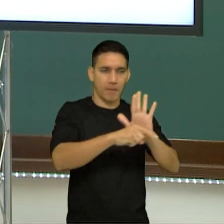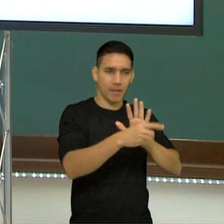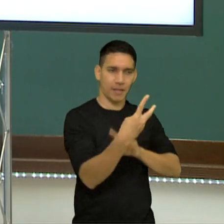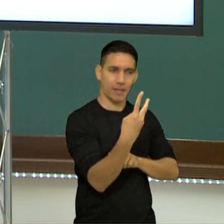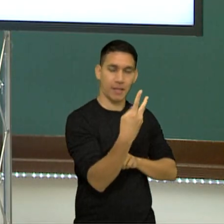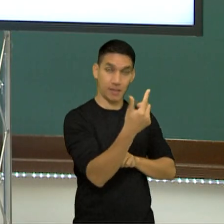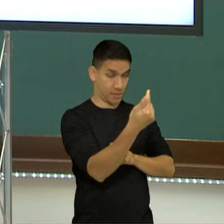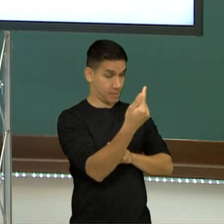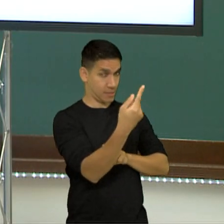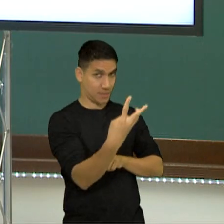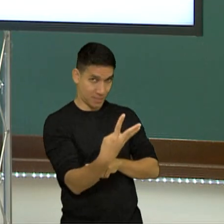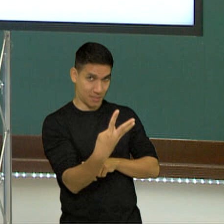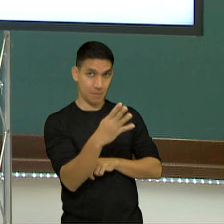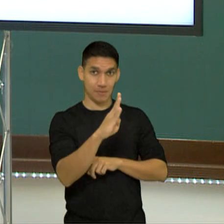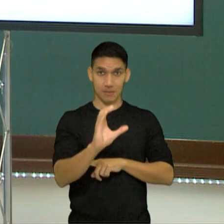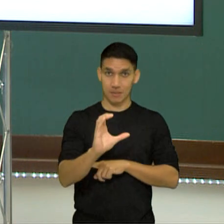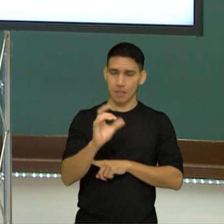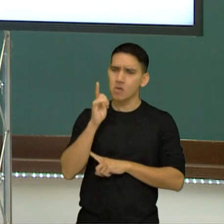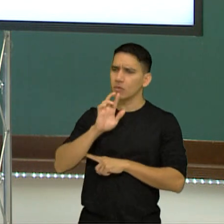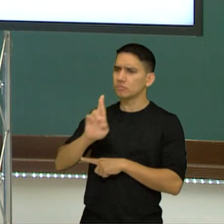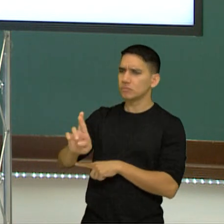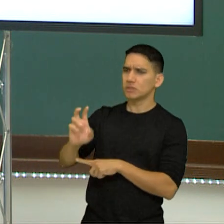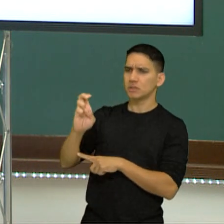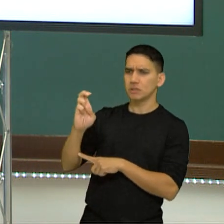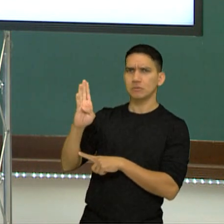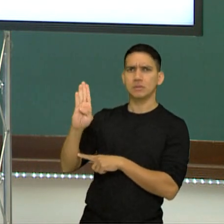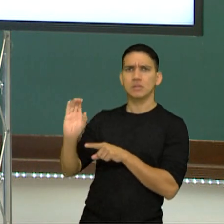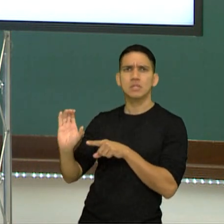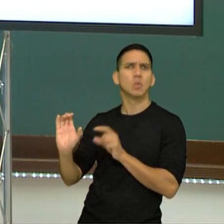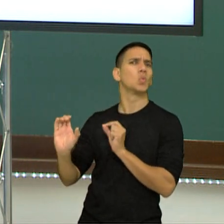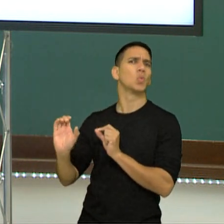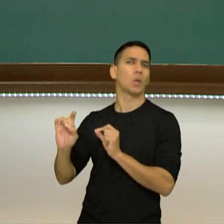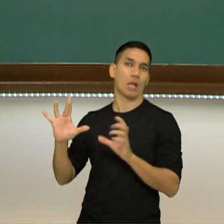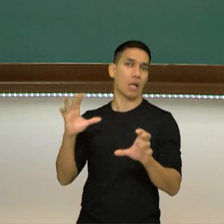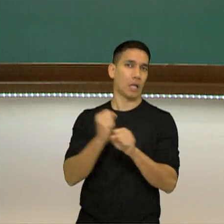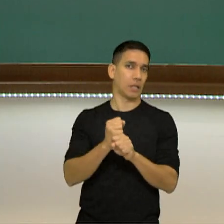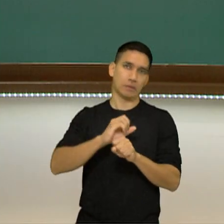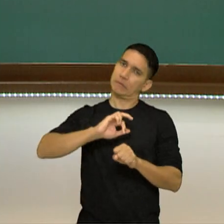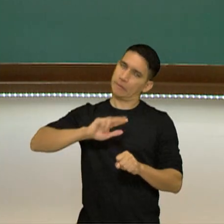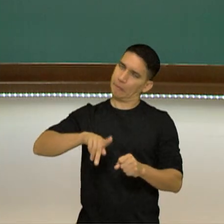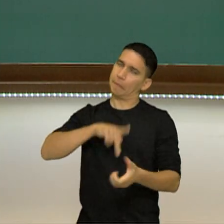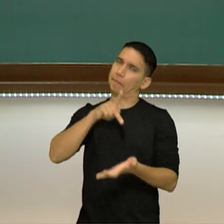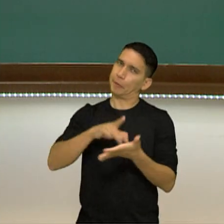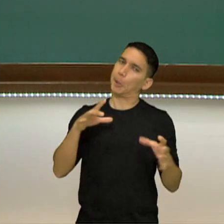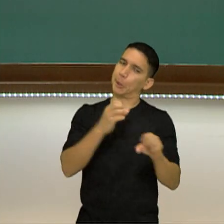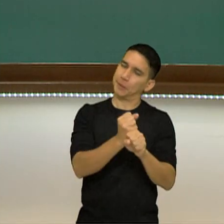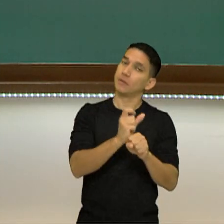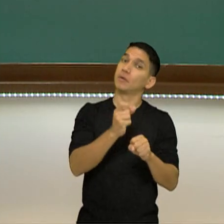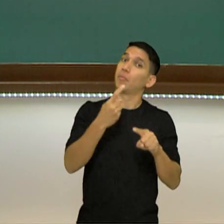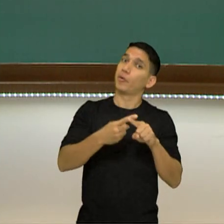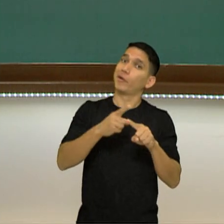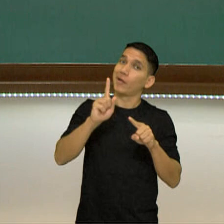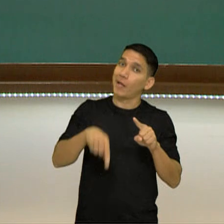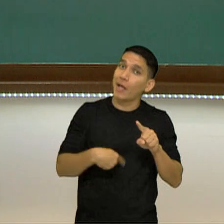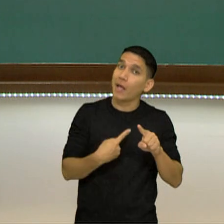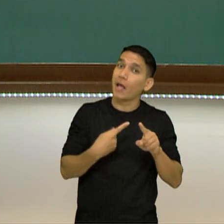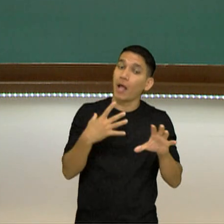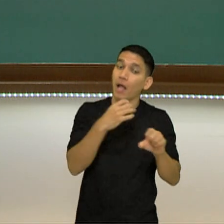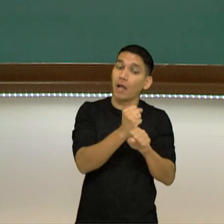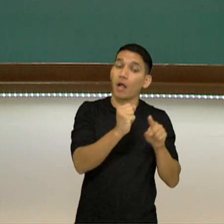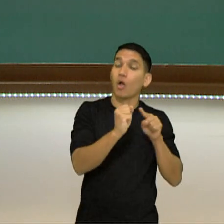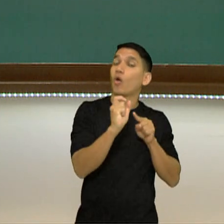bebês e para ter 5 ABC tá bom essa adição ela não vai ser mais são de verdade porque porque você tá somando